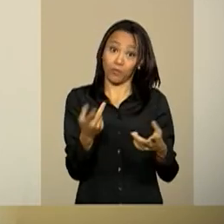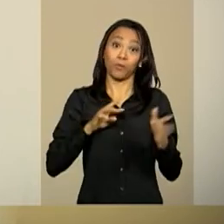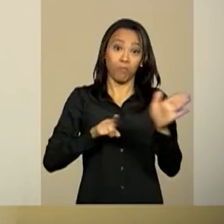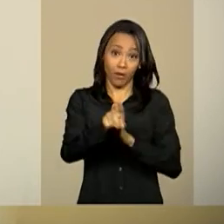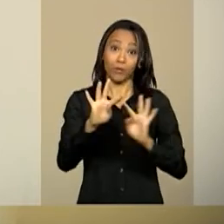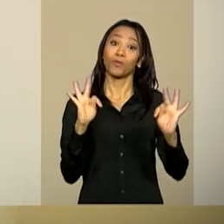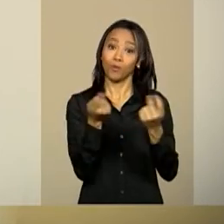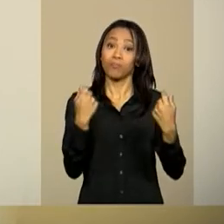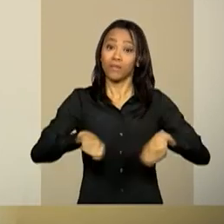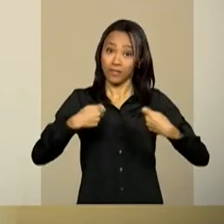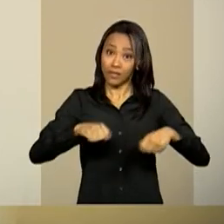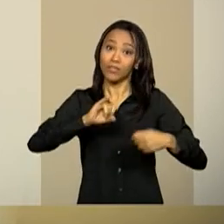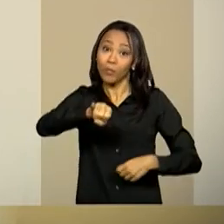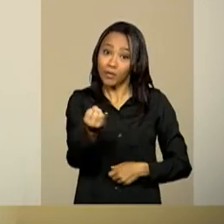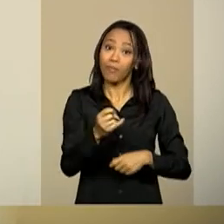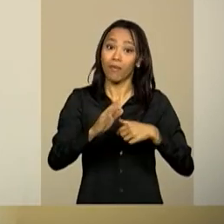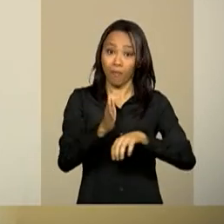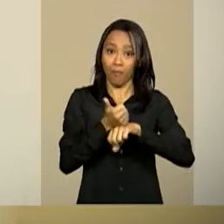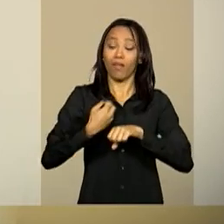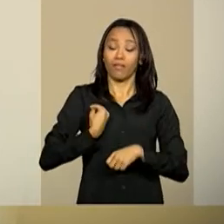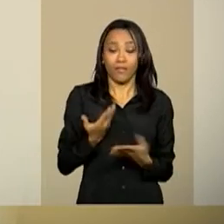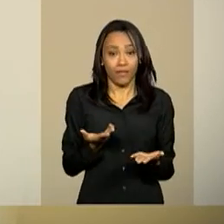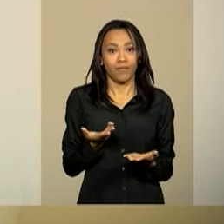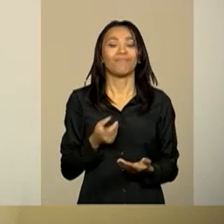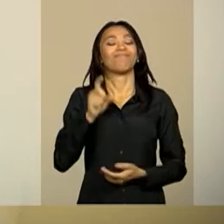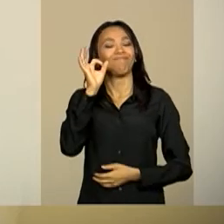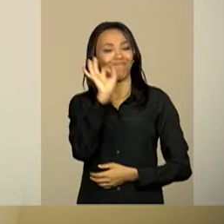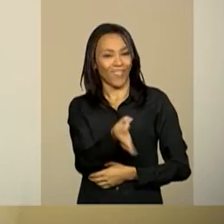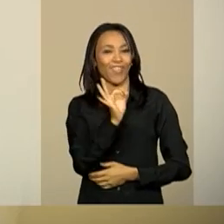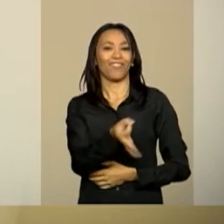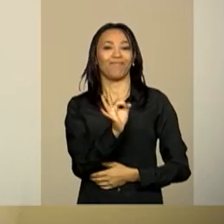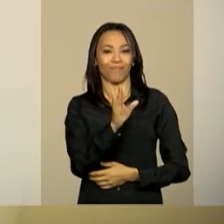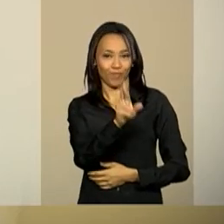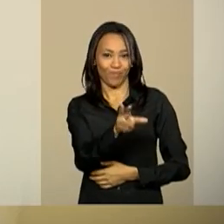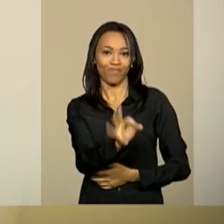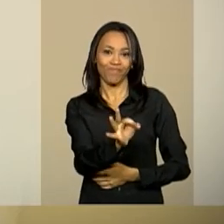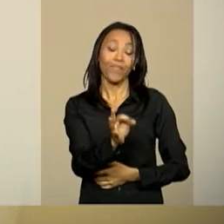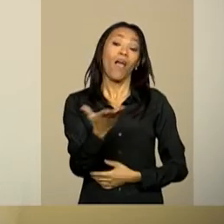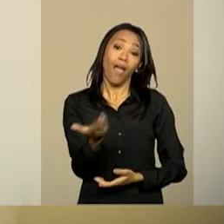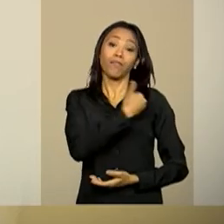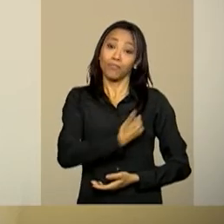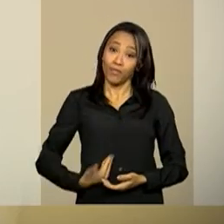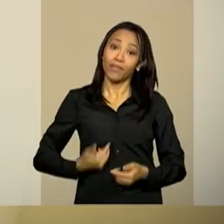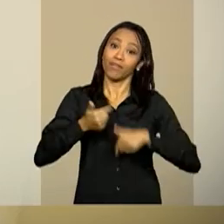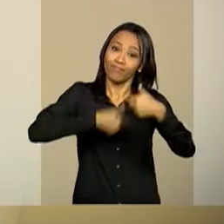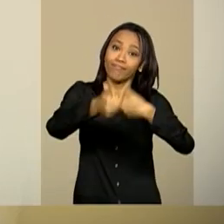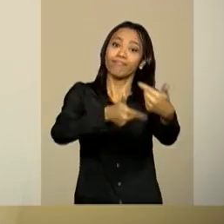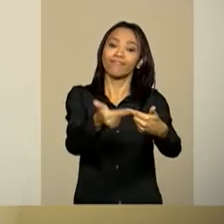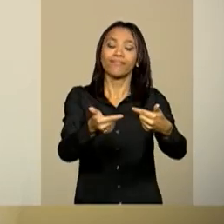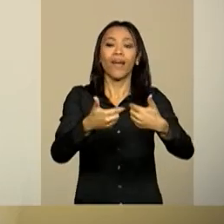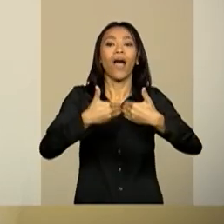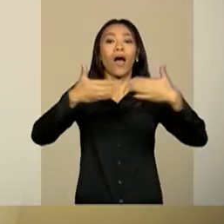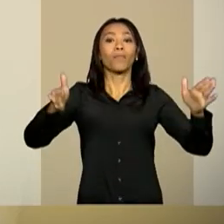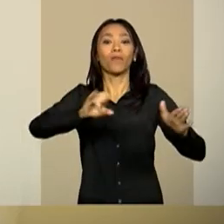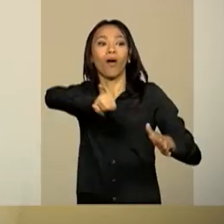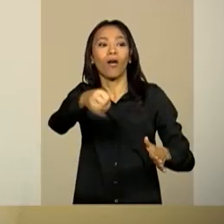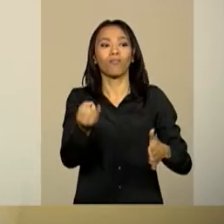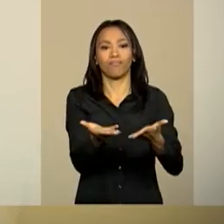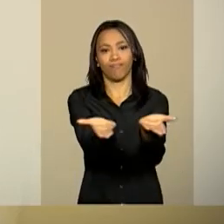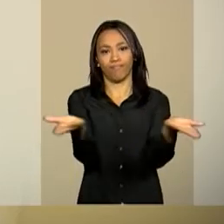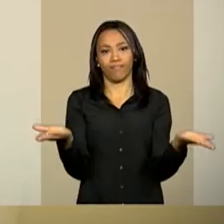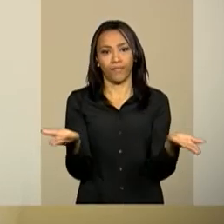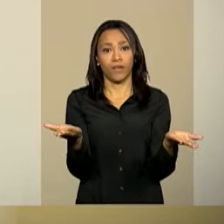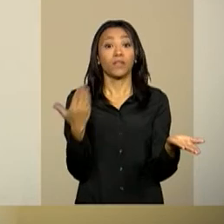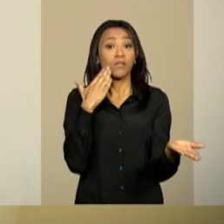precisa de oportunidades para melhorar de vida né mesmo presidenta certíssimo é o que o meu governo está fazendo abrindo oportunidades